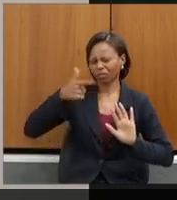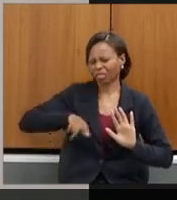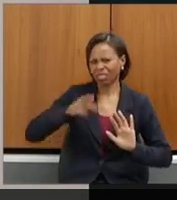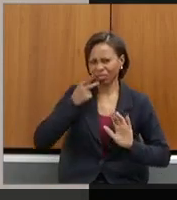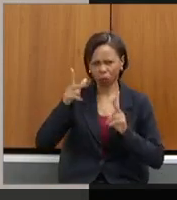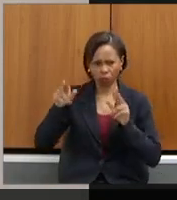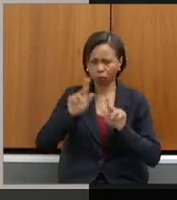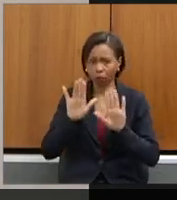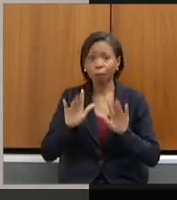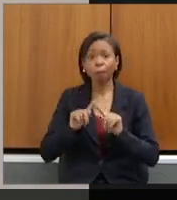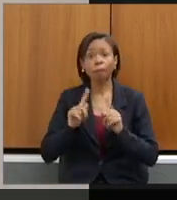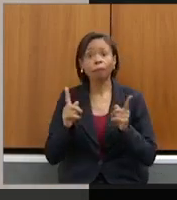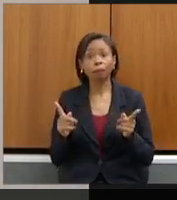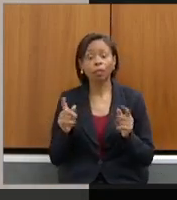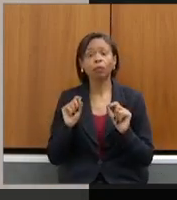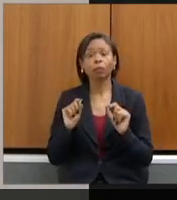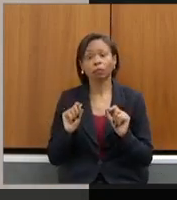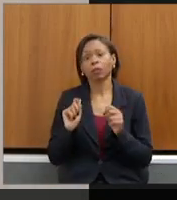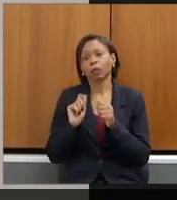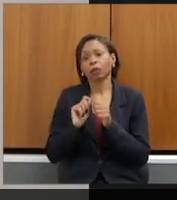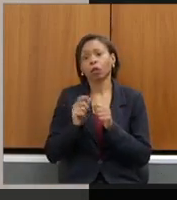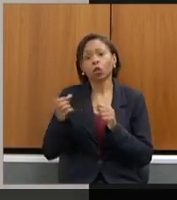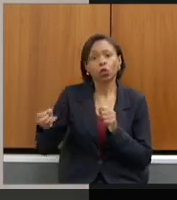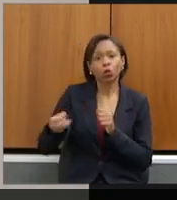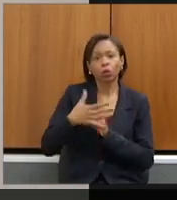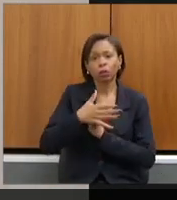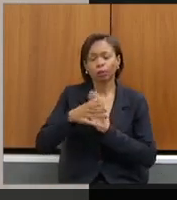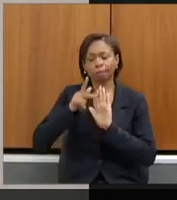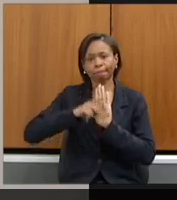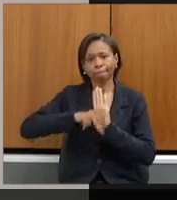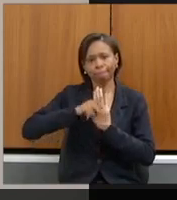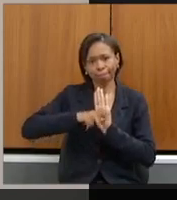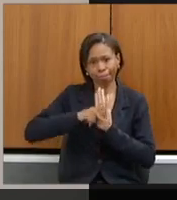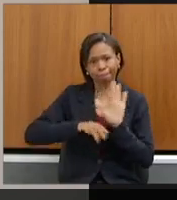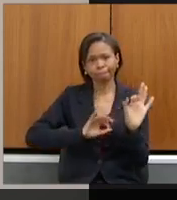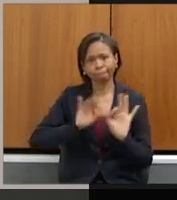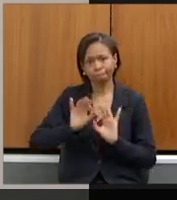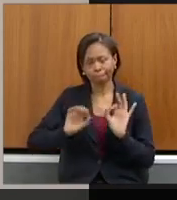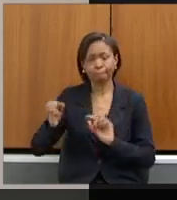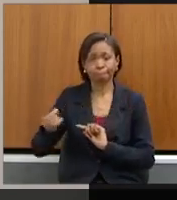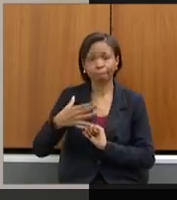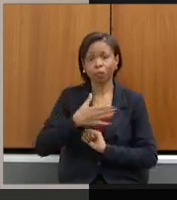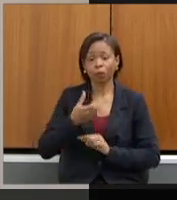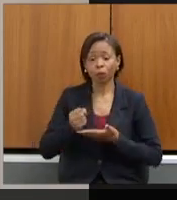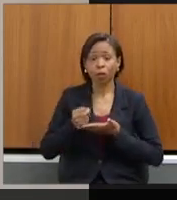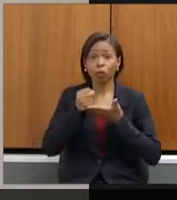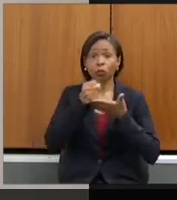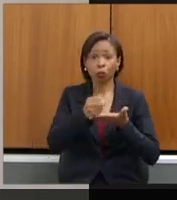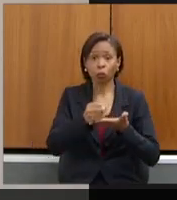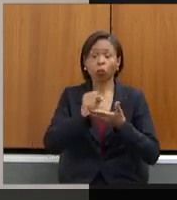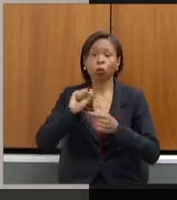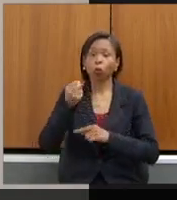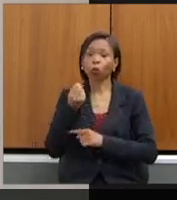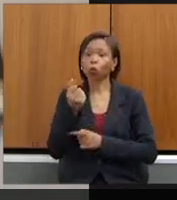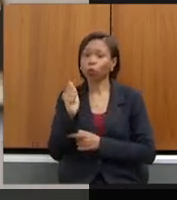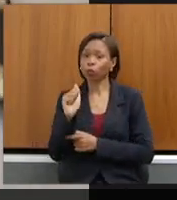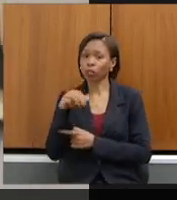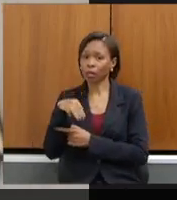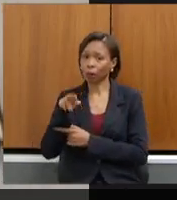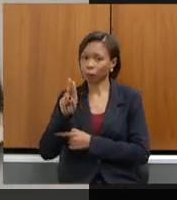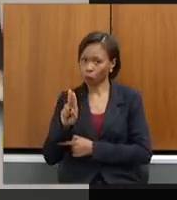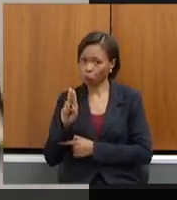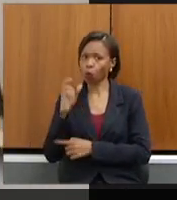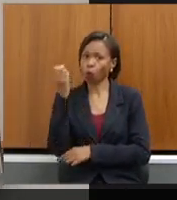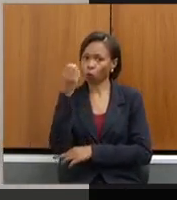mas foi feita aí um novo projeto um novo projeto que beneficiaria os salmos e